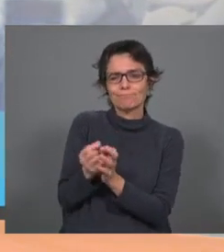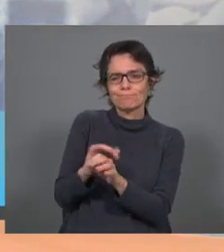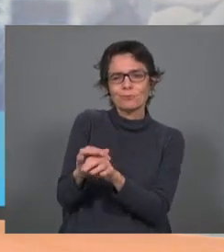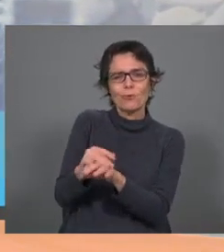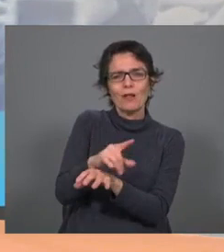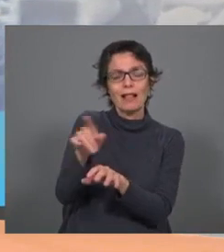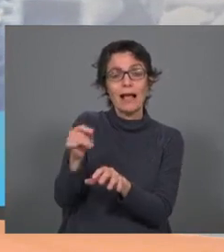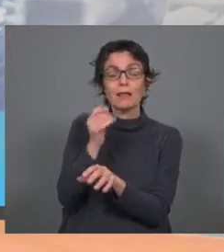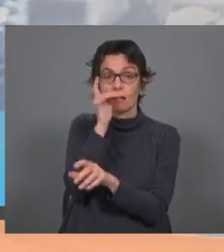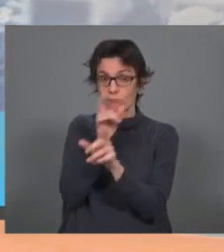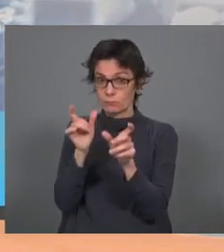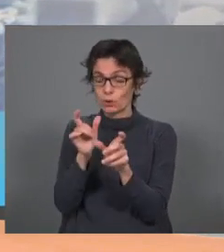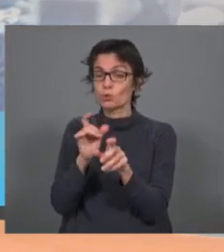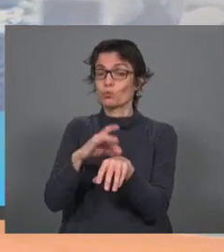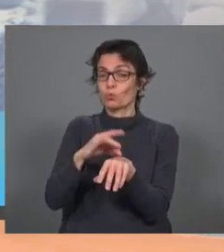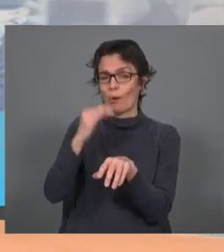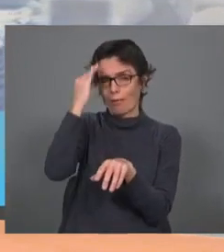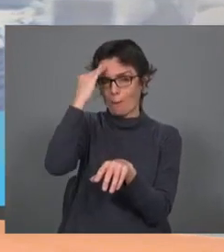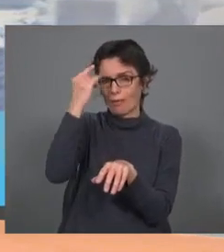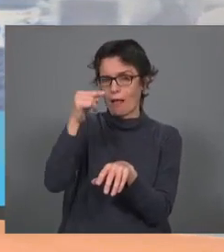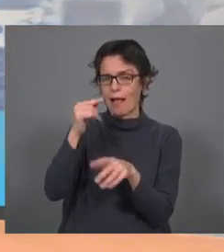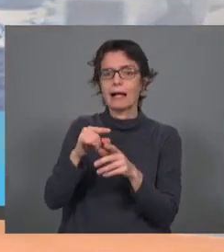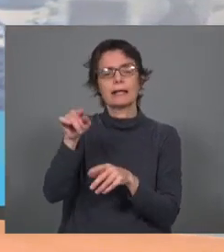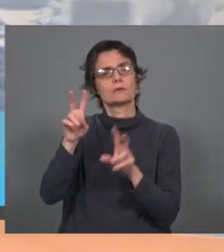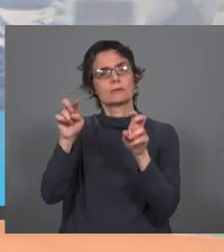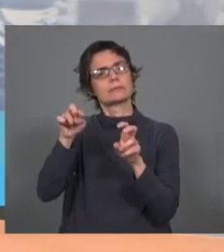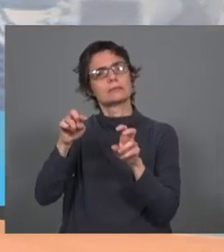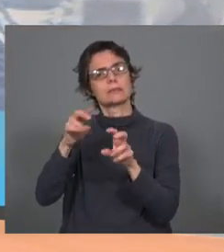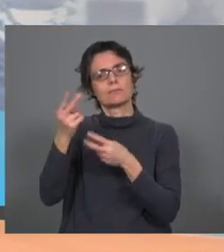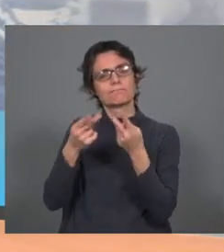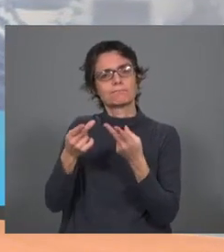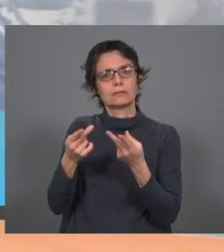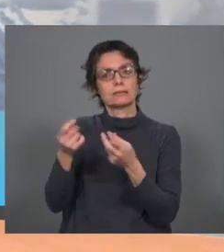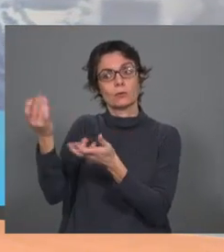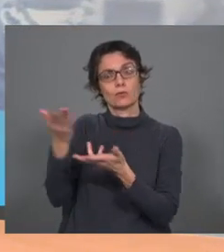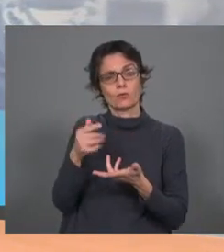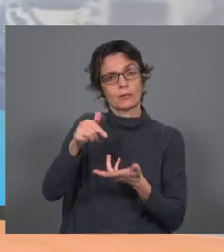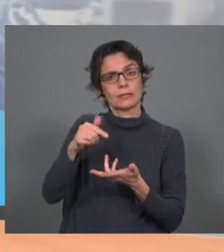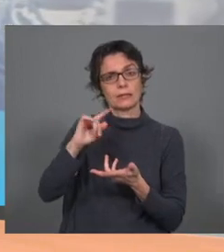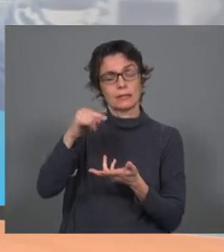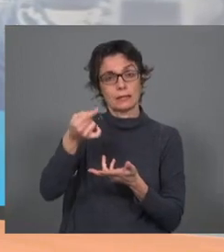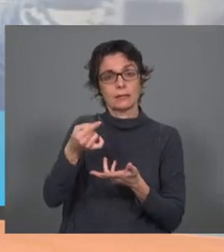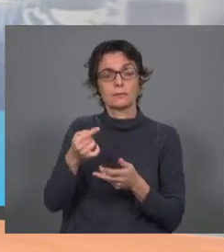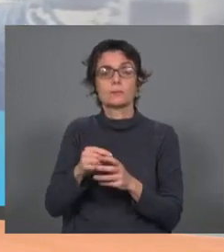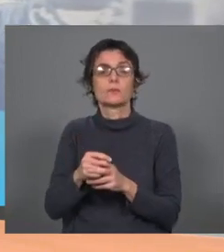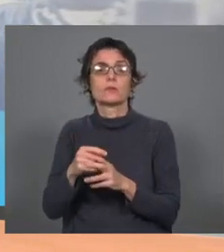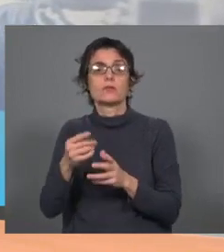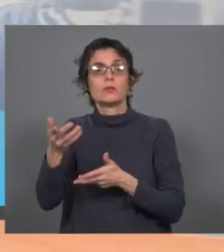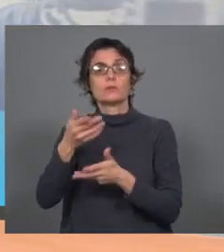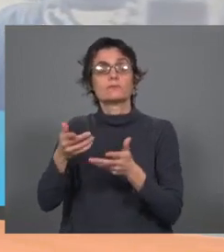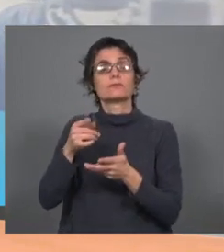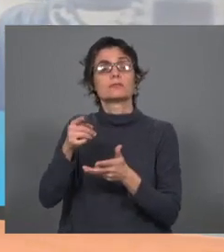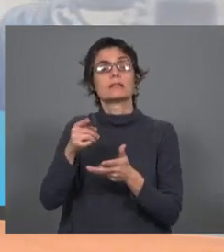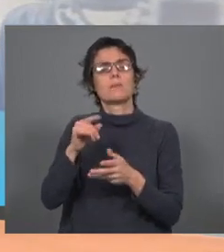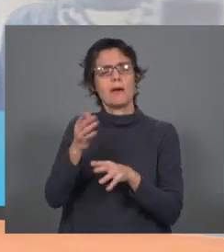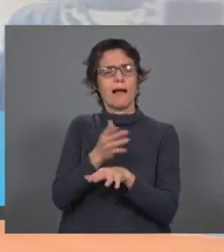que vamos analisar com Guilherme Portela, que está connosco e com quem vamos conversar já dentro de instantes. Antes,